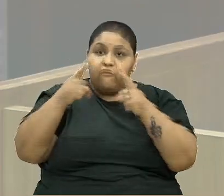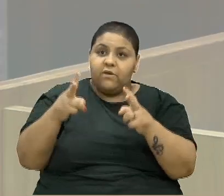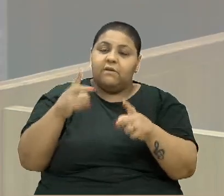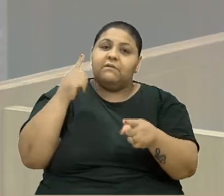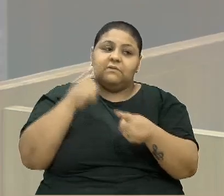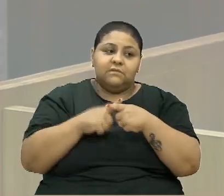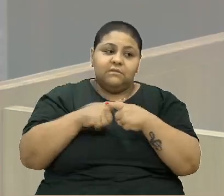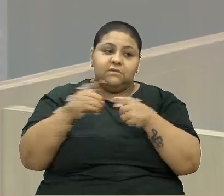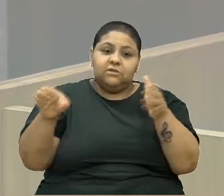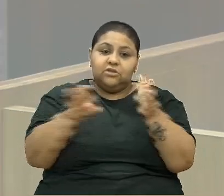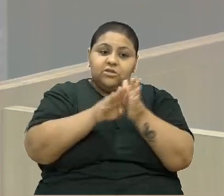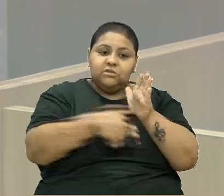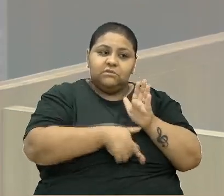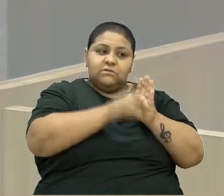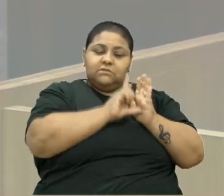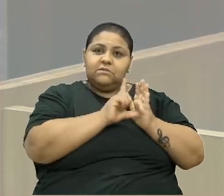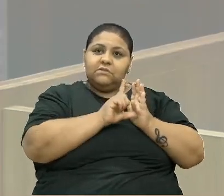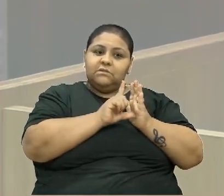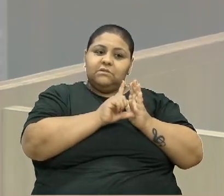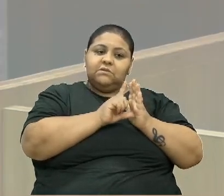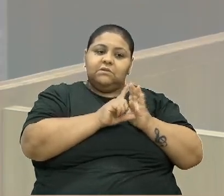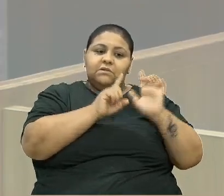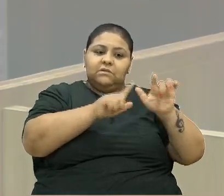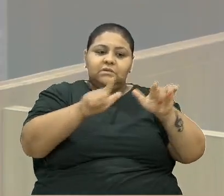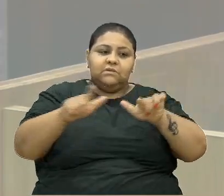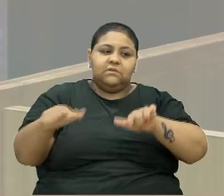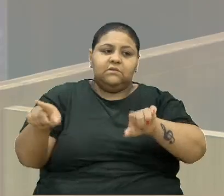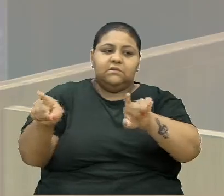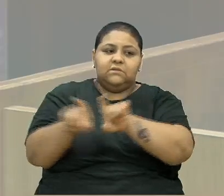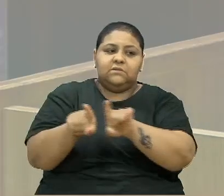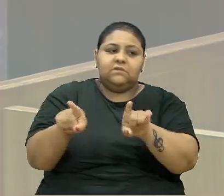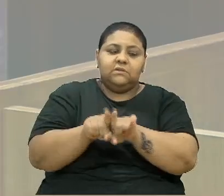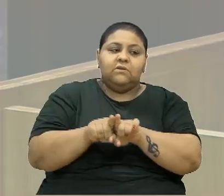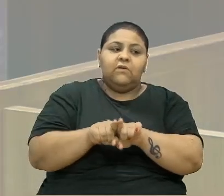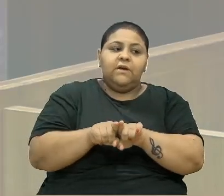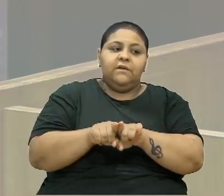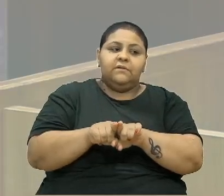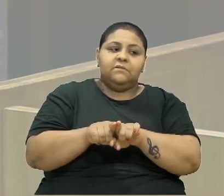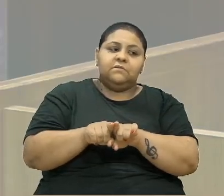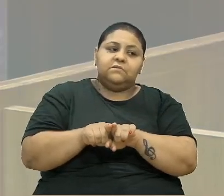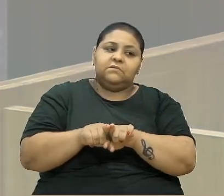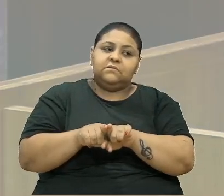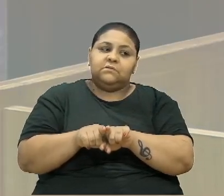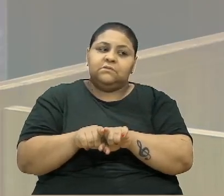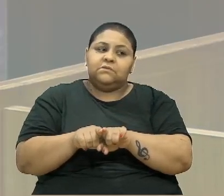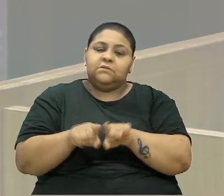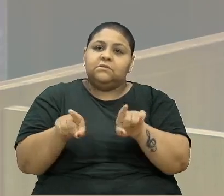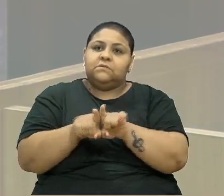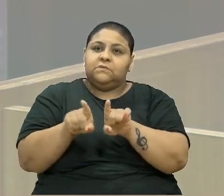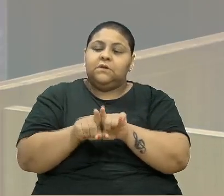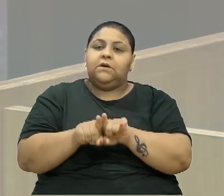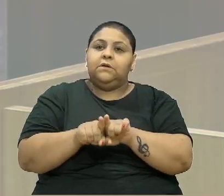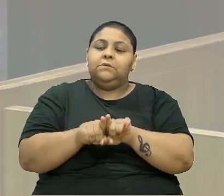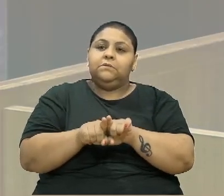justamente ele chega antes aos nossos gabinetes, né? E com certeza eu votaria favorável a esse